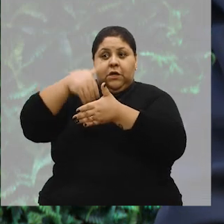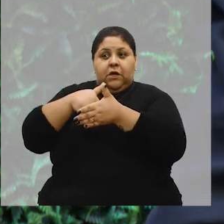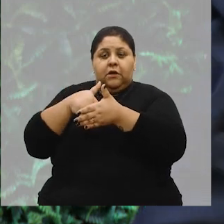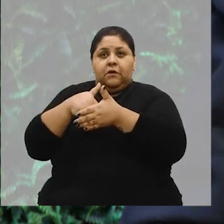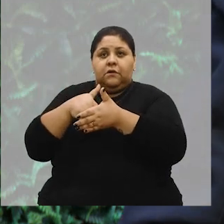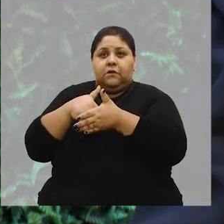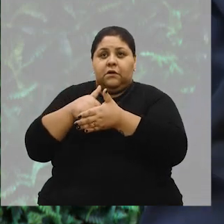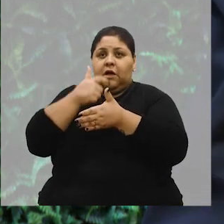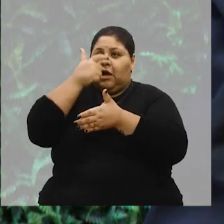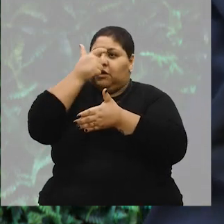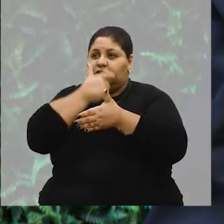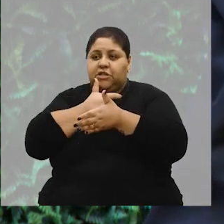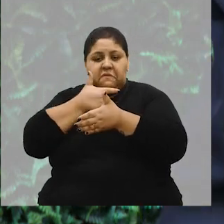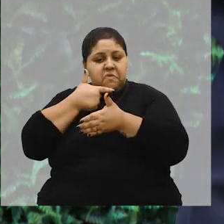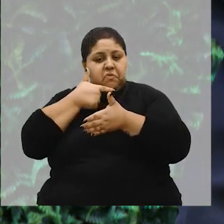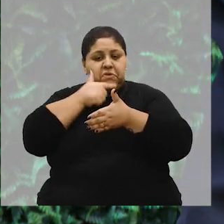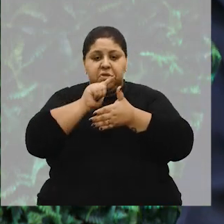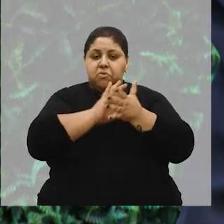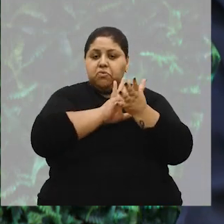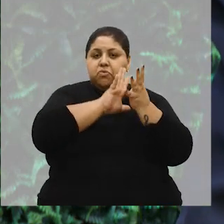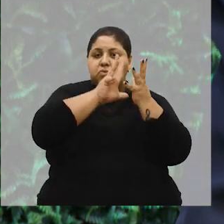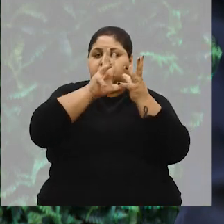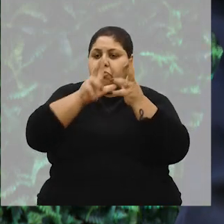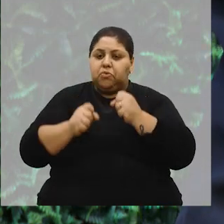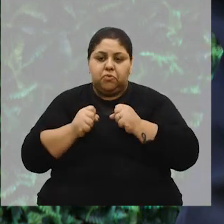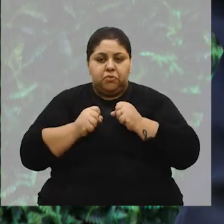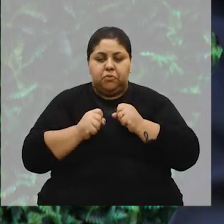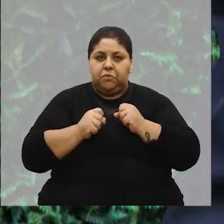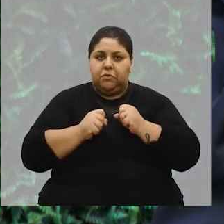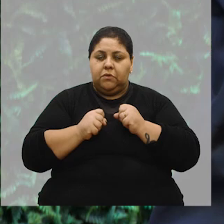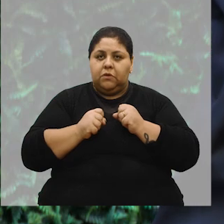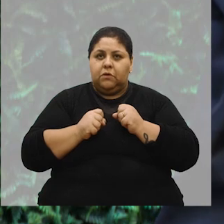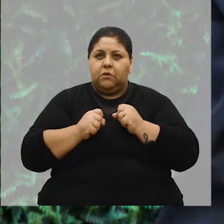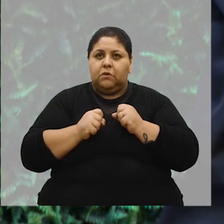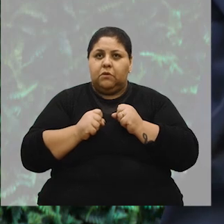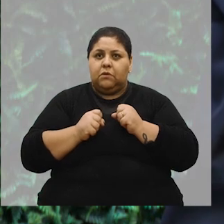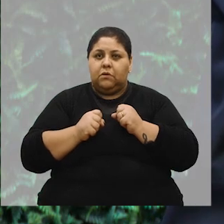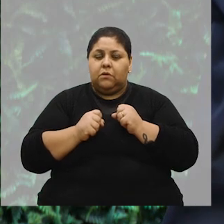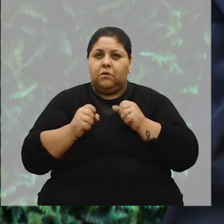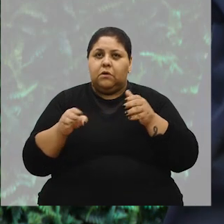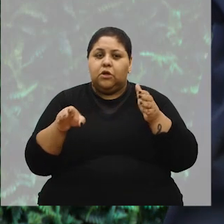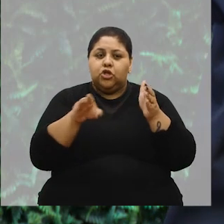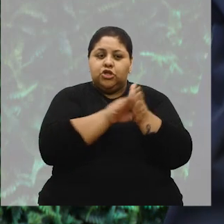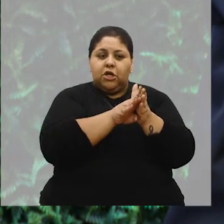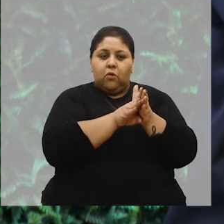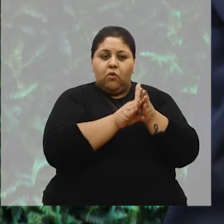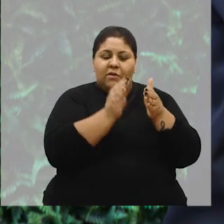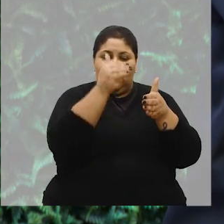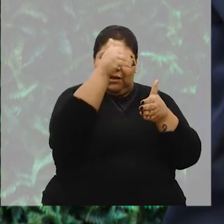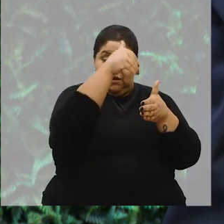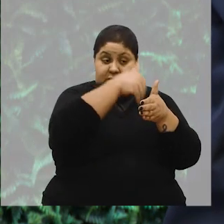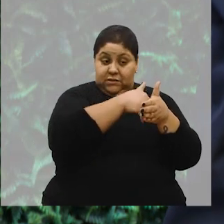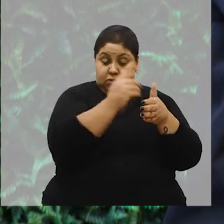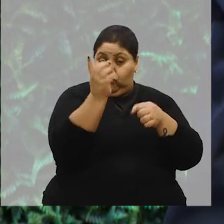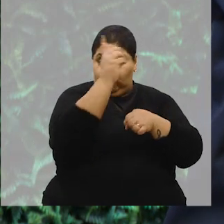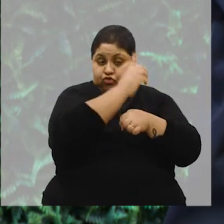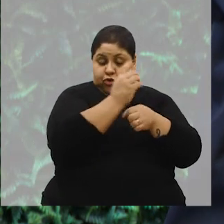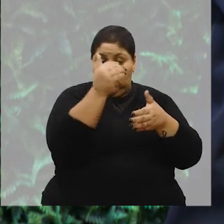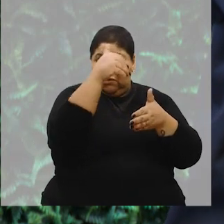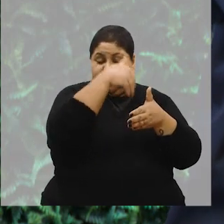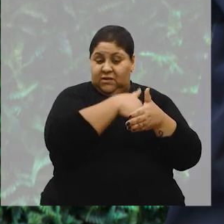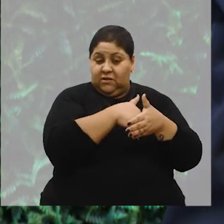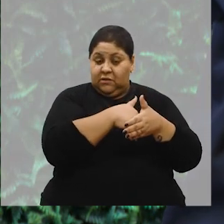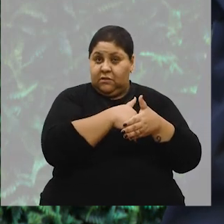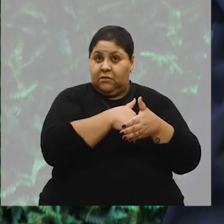estava com tudo, que tinha tudo na mão. E aí chegou na eleição, foi